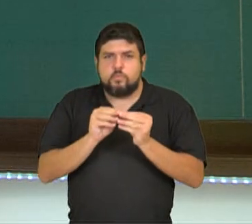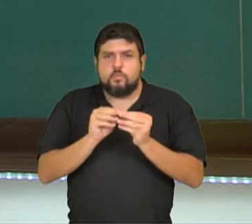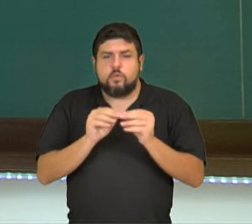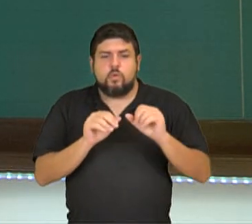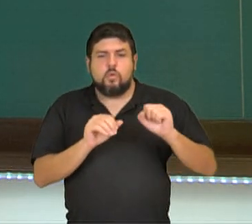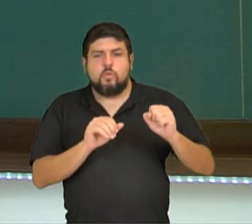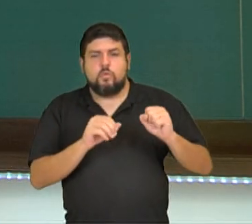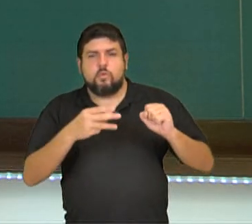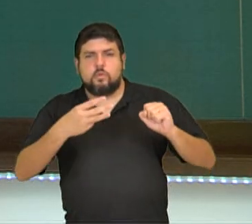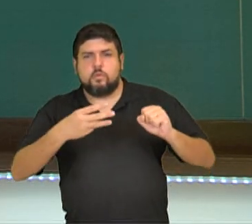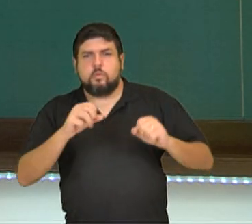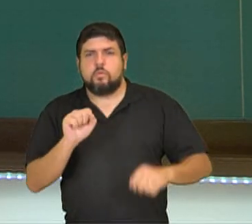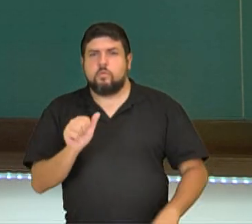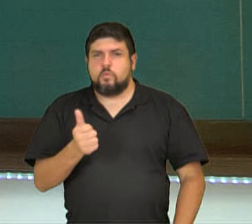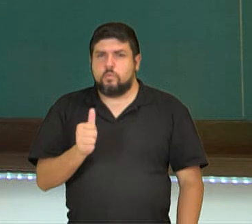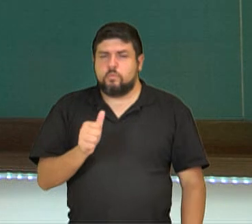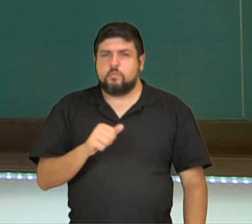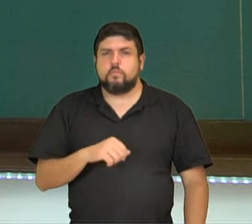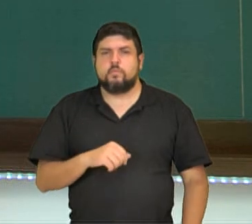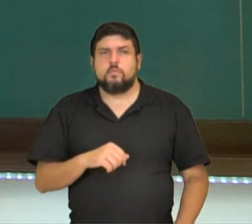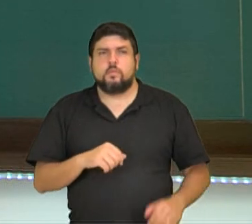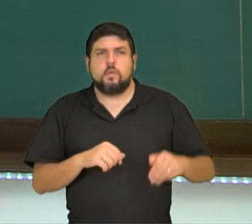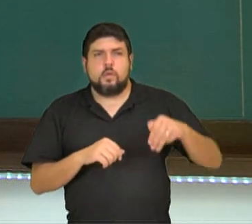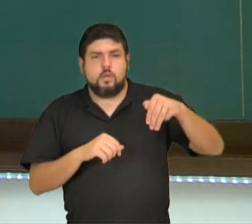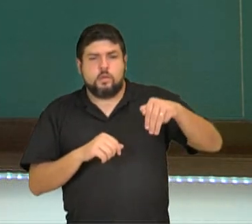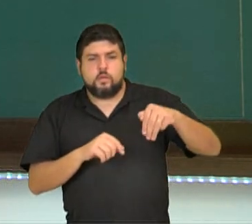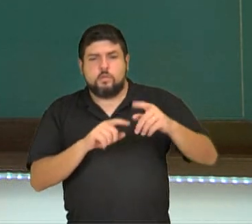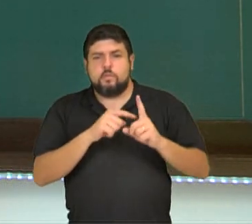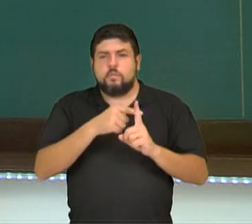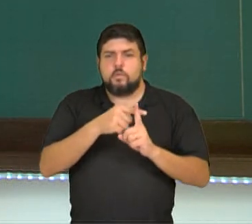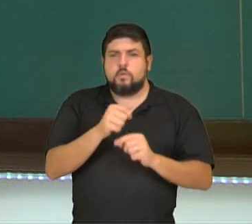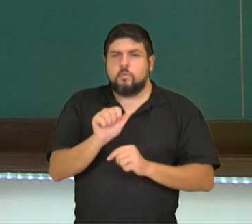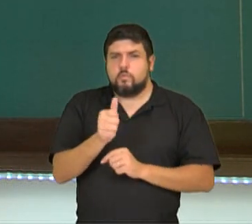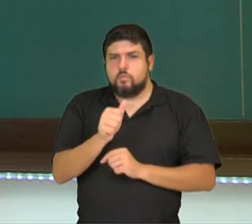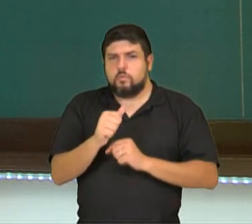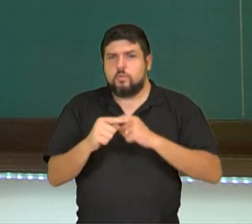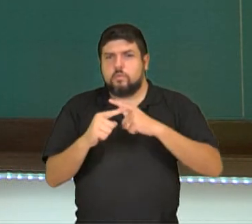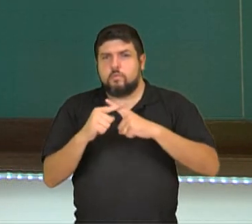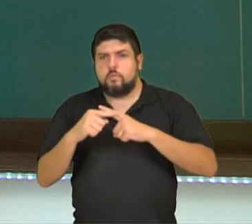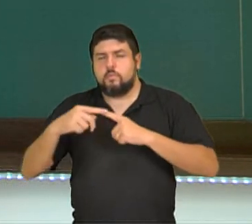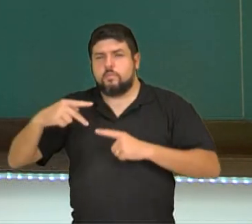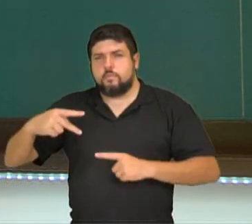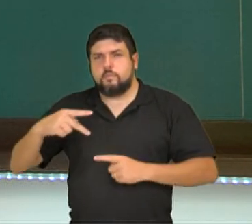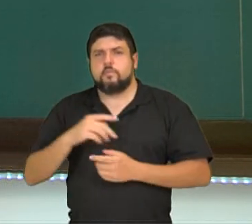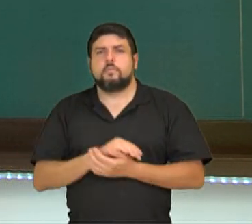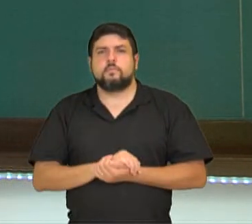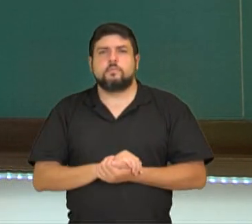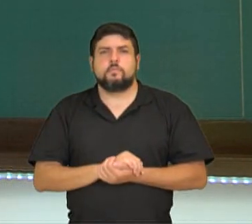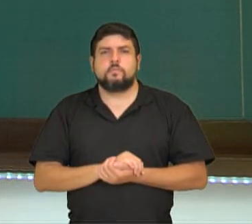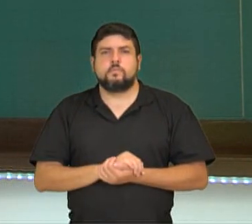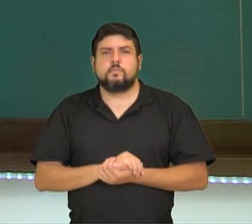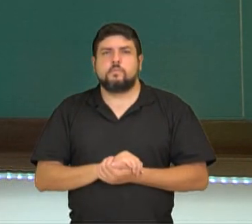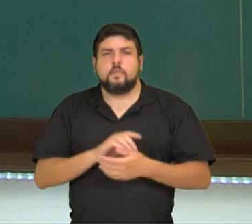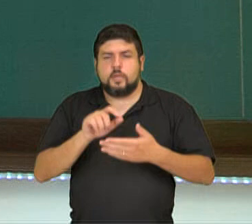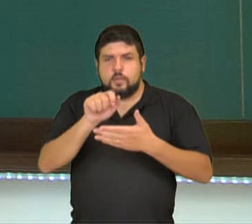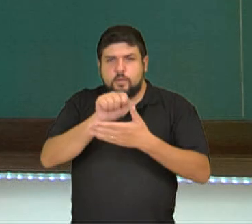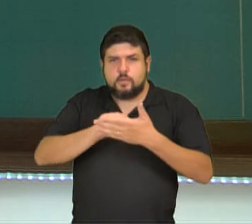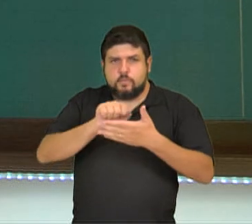11. Então, aqui dentro vai ficar M mais 11 vezes o P. Escrevendo dessa forma, olha aqui,